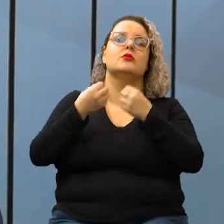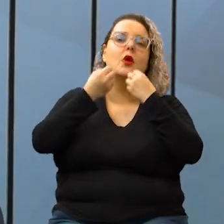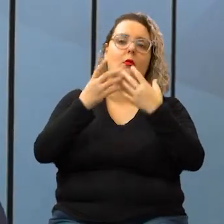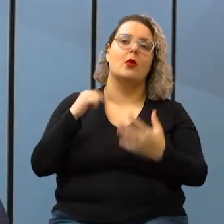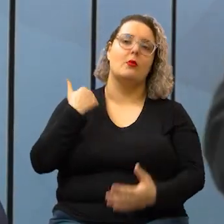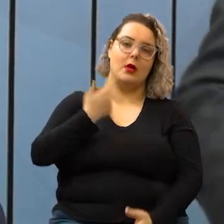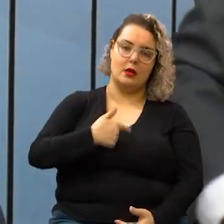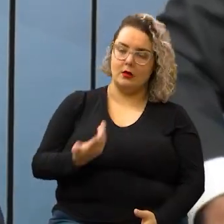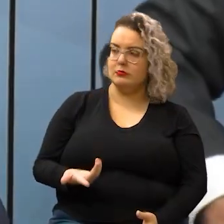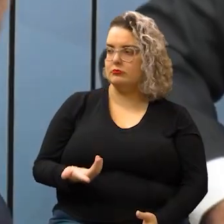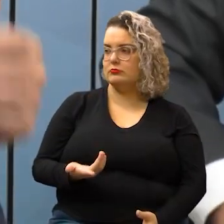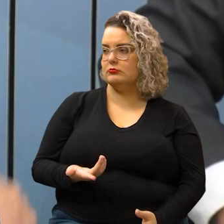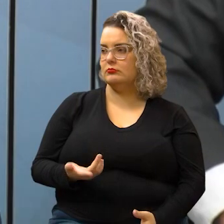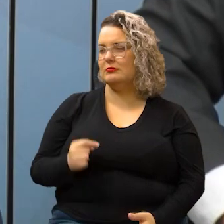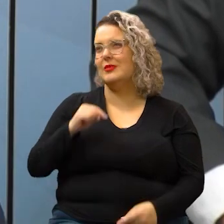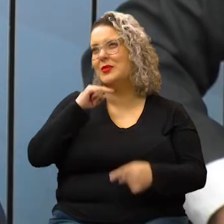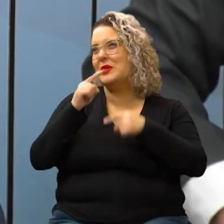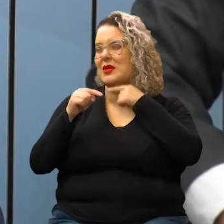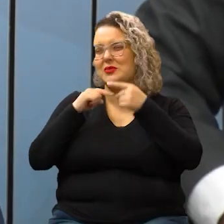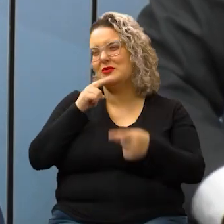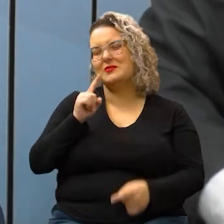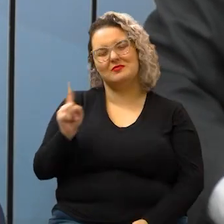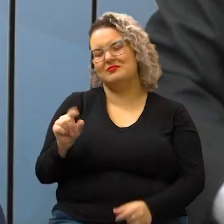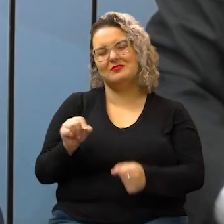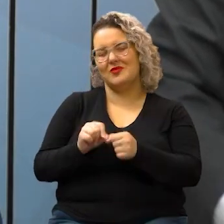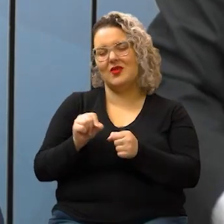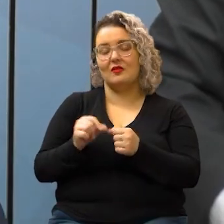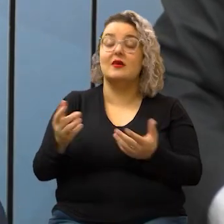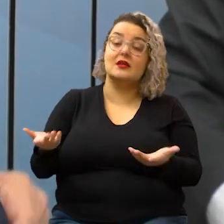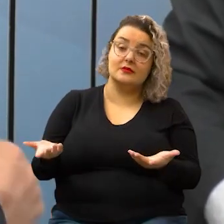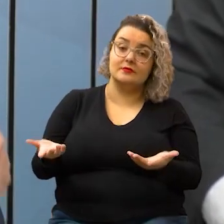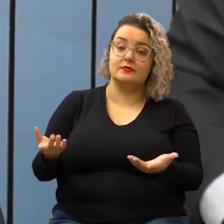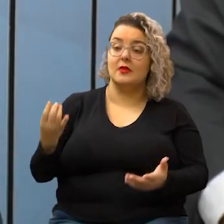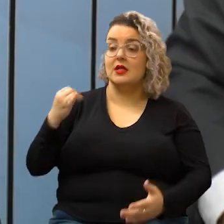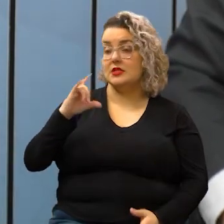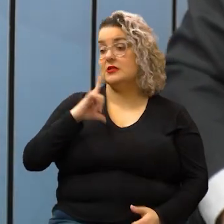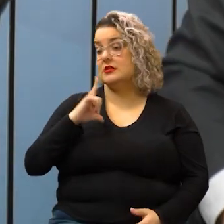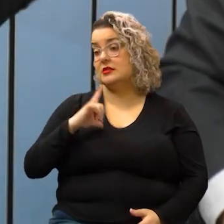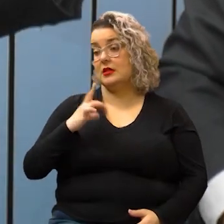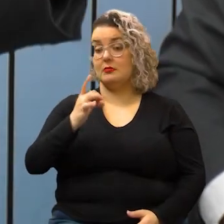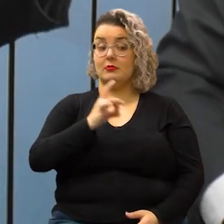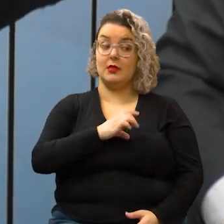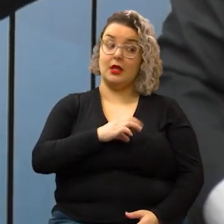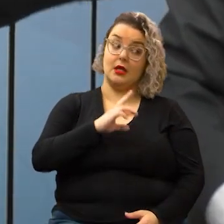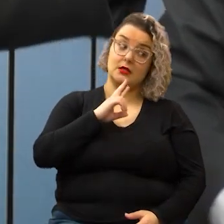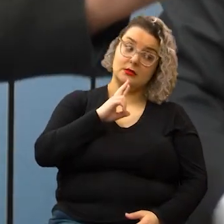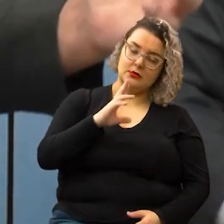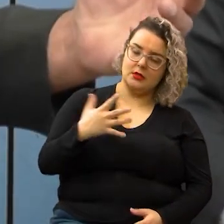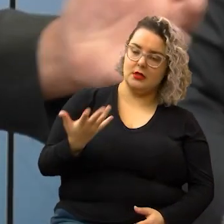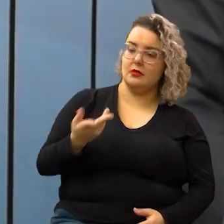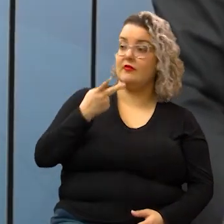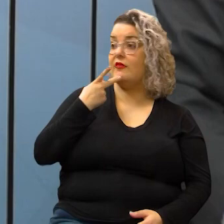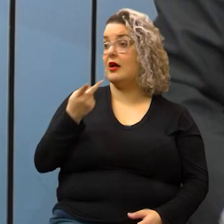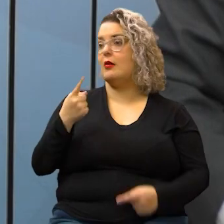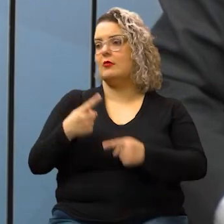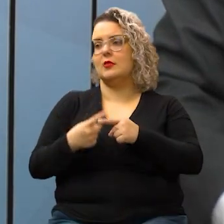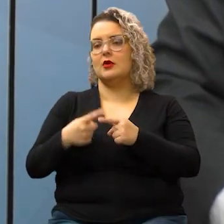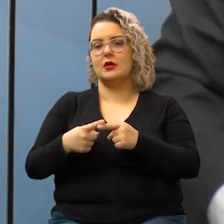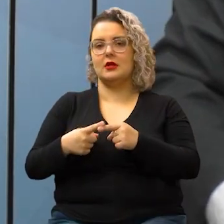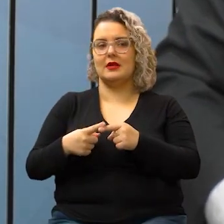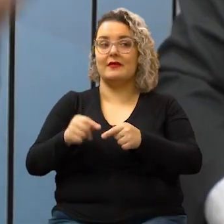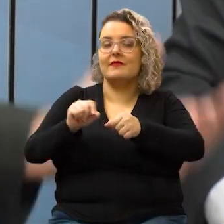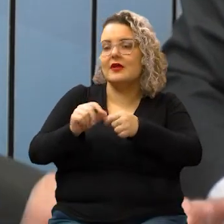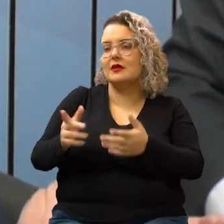nós. Na dúvida, não faça. Então, se você tem até medo de falar por que você fez, não